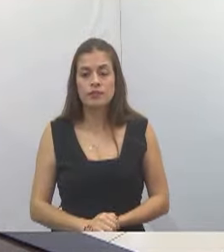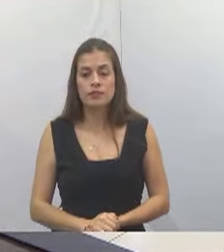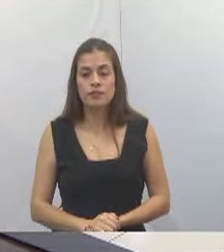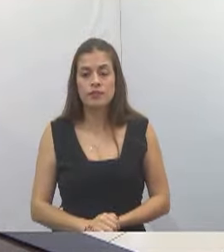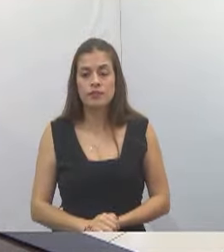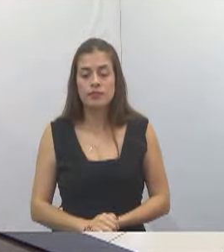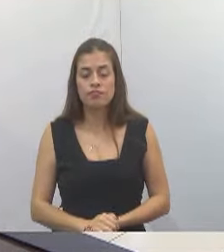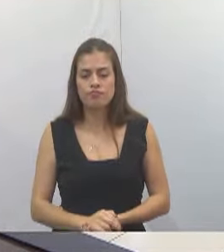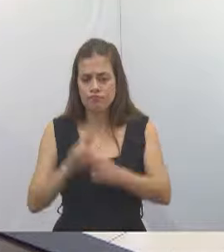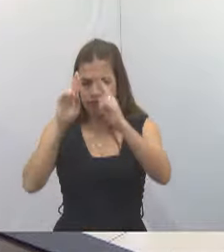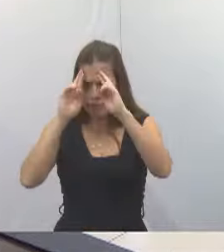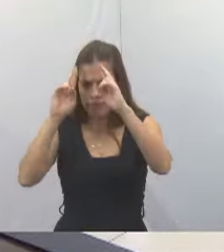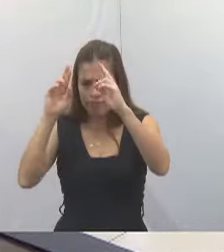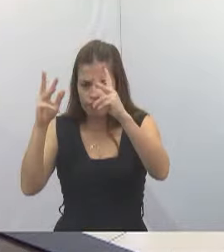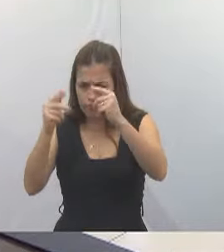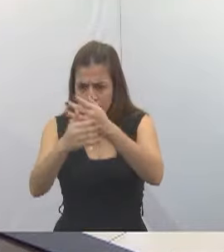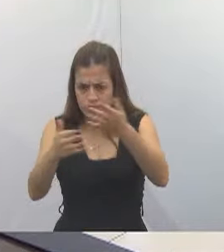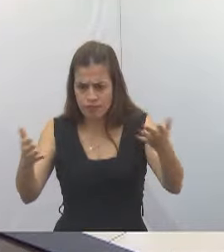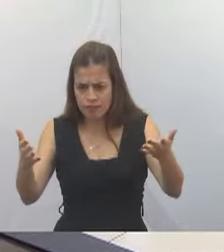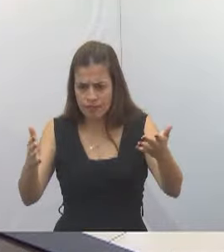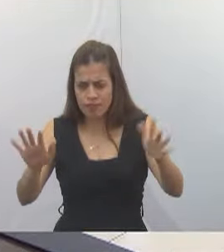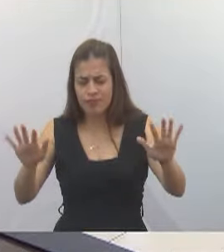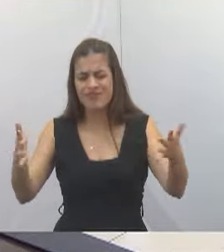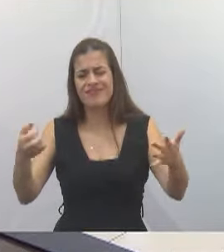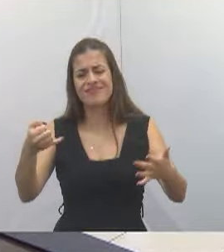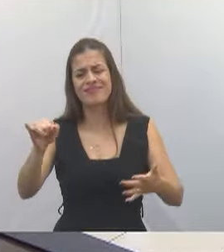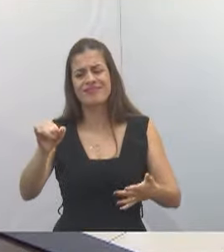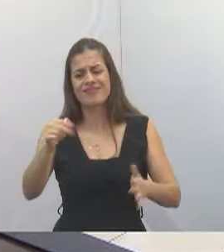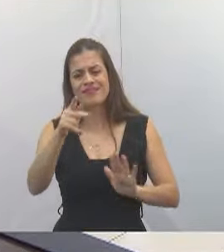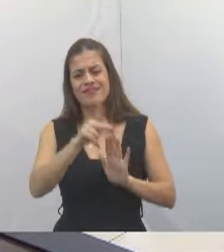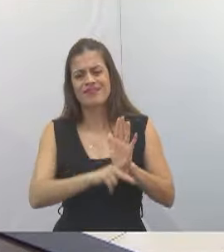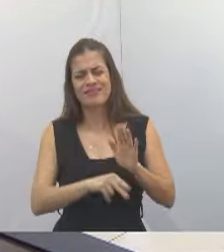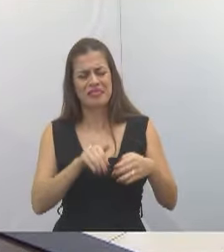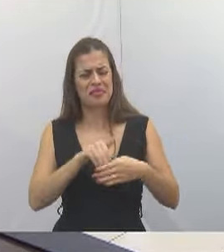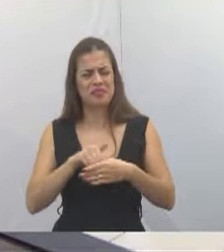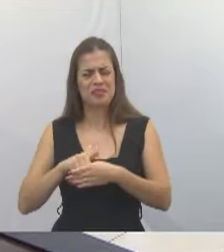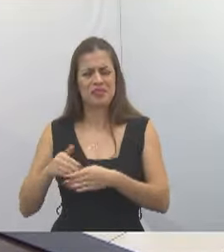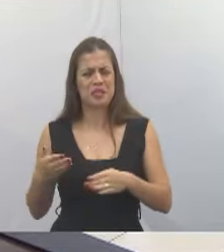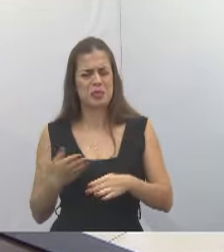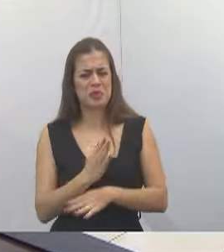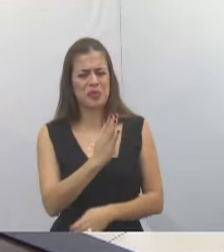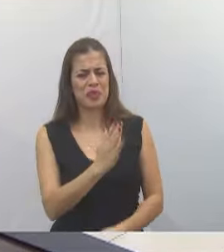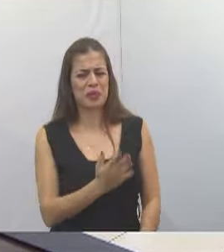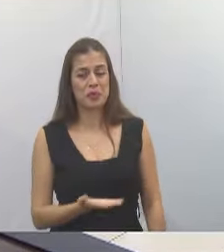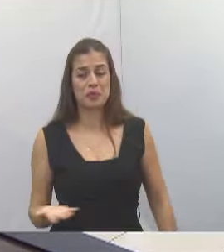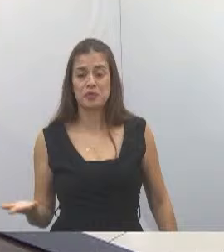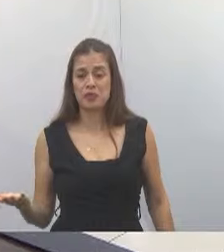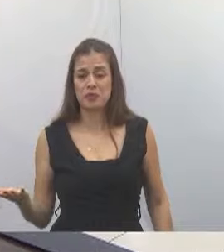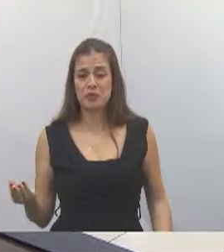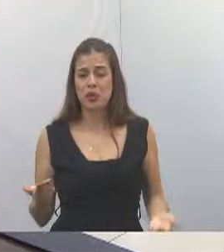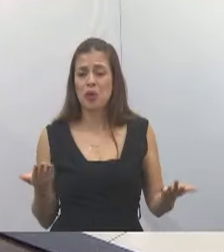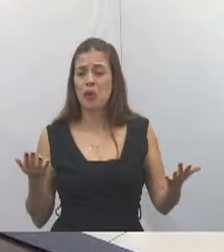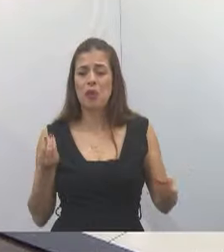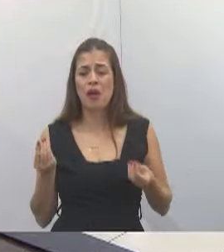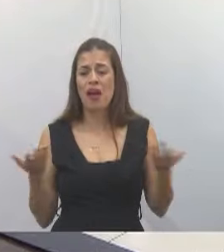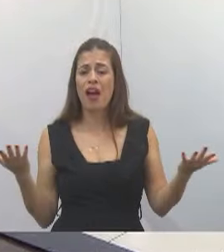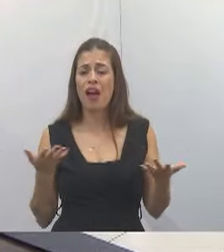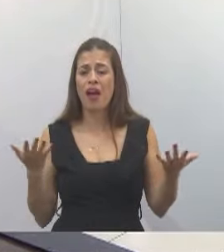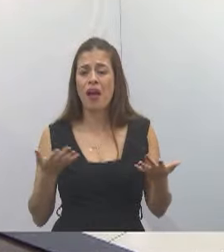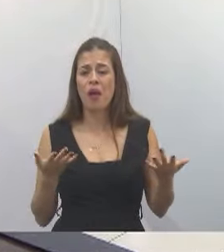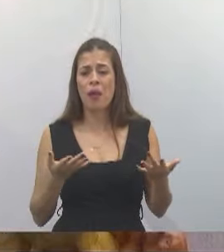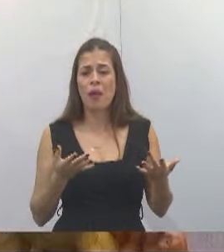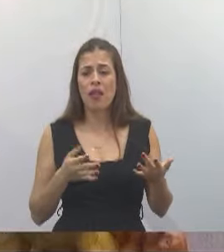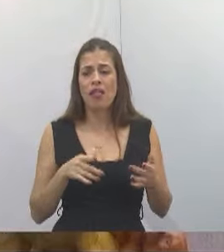Gente, com todo respeito a todo mundo, mas se o projeto passou em votação e foi aprovado, como é que agora, durante o veto, tem